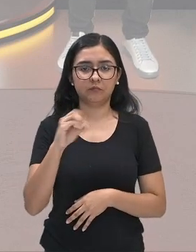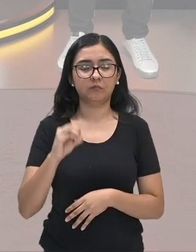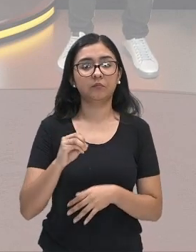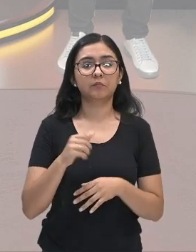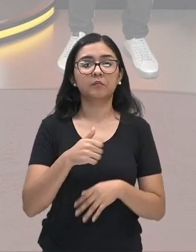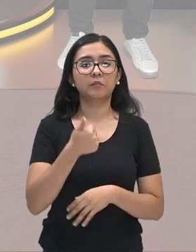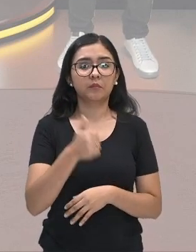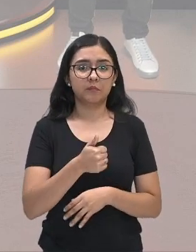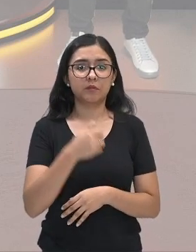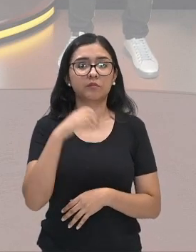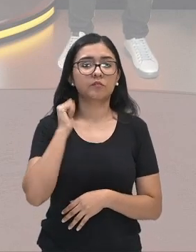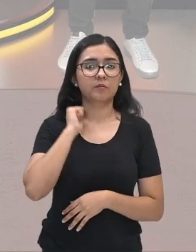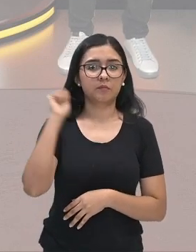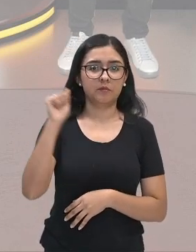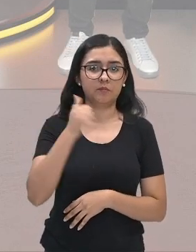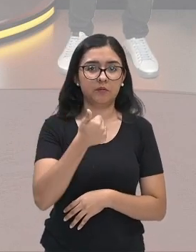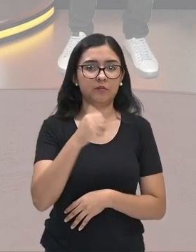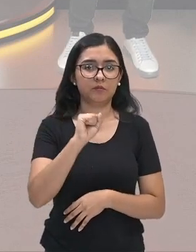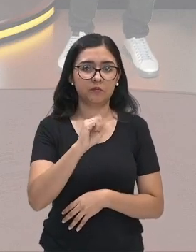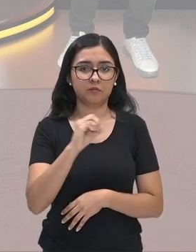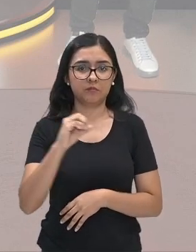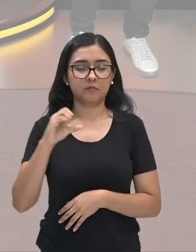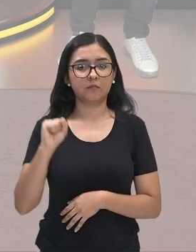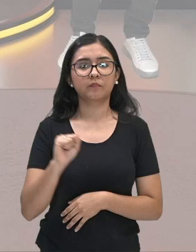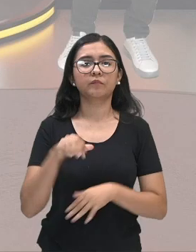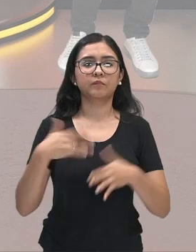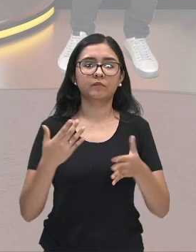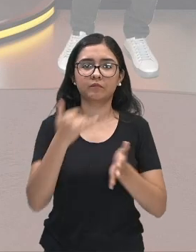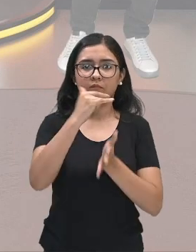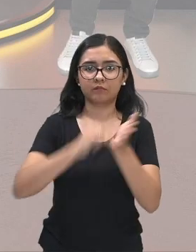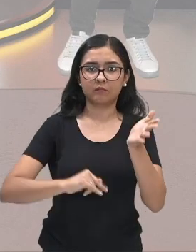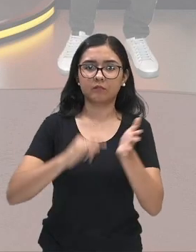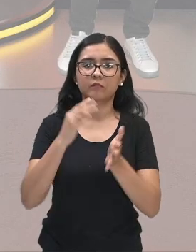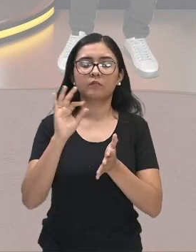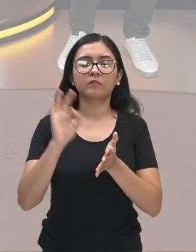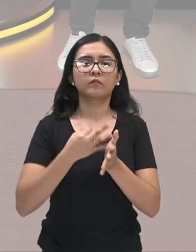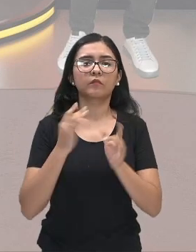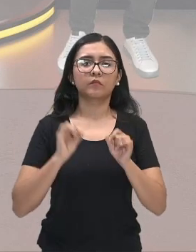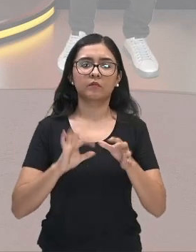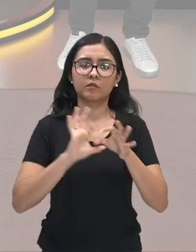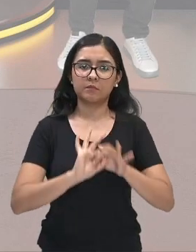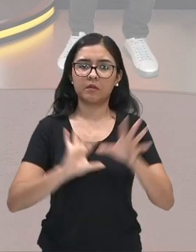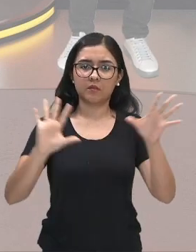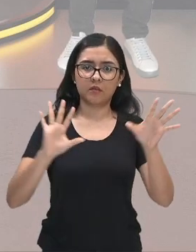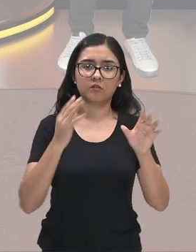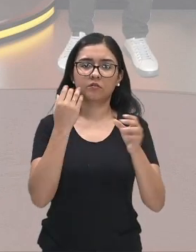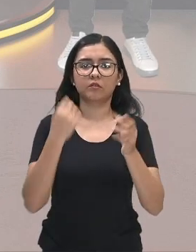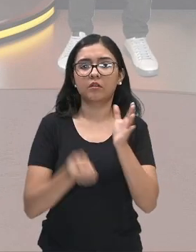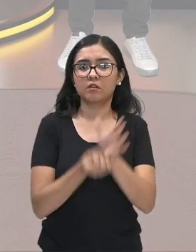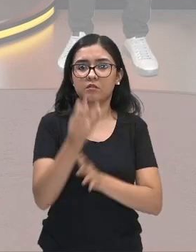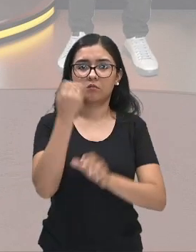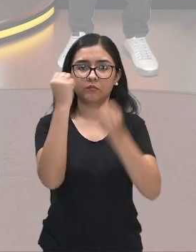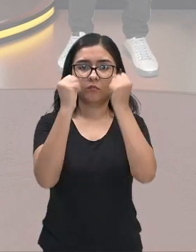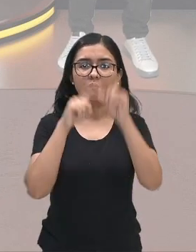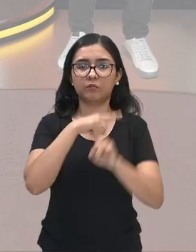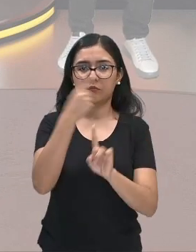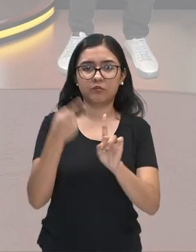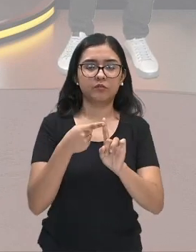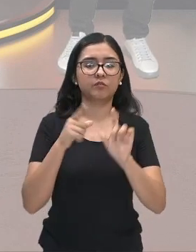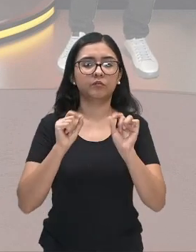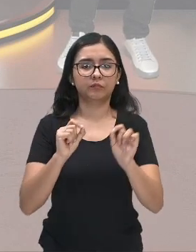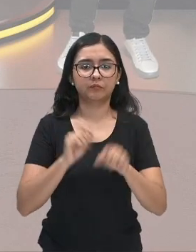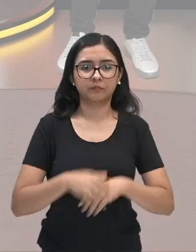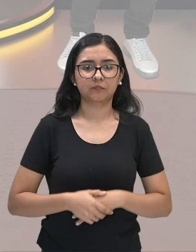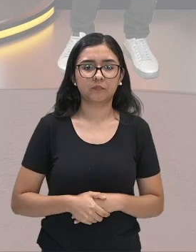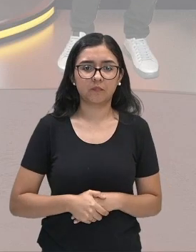de 1808 o alvará de liberdade industrial no Brasil, cujo objetivo era revogar o